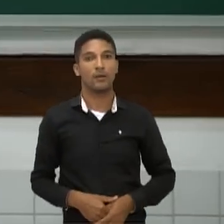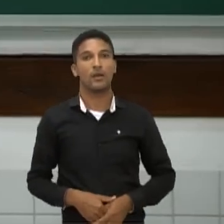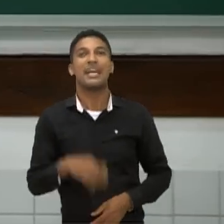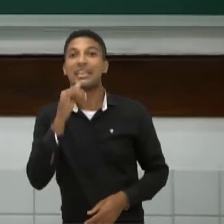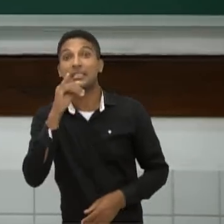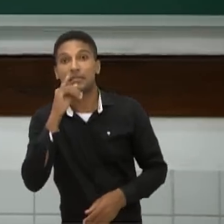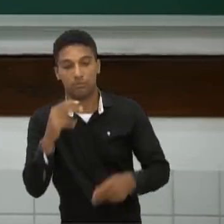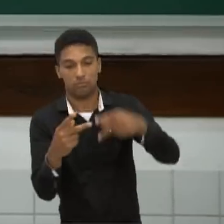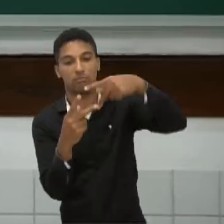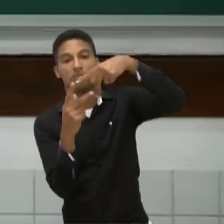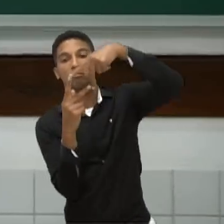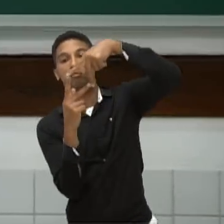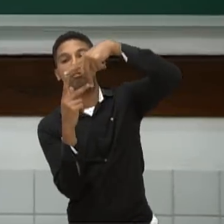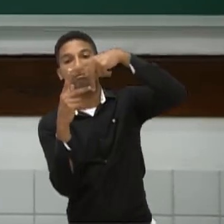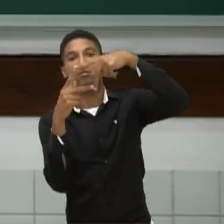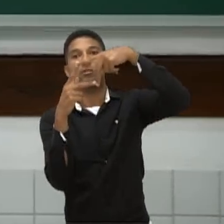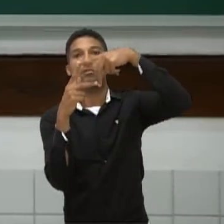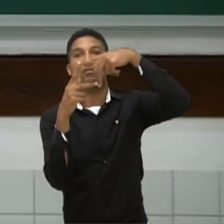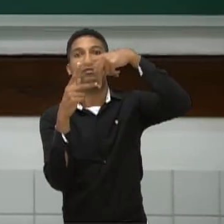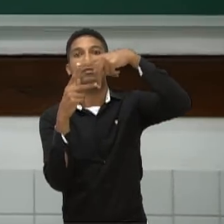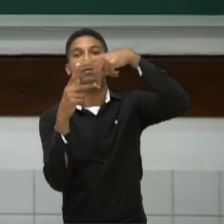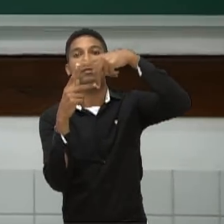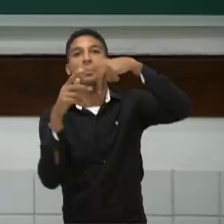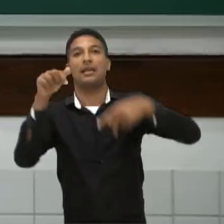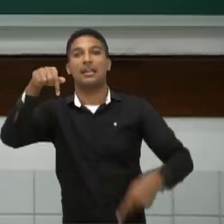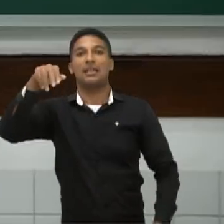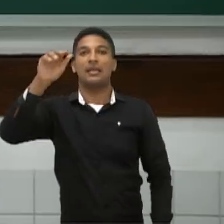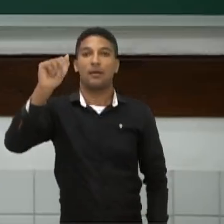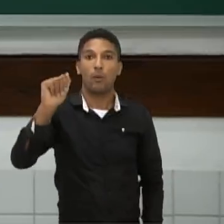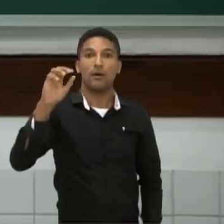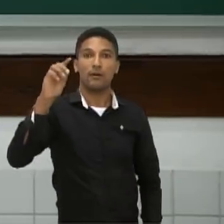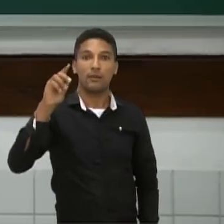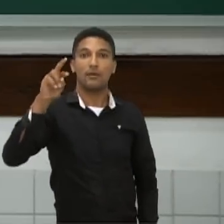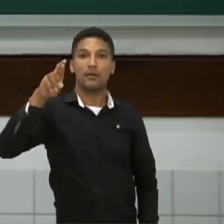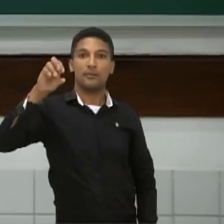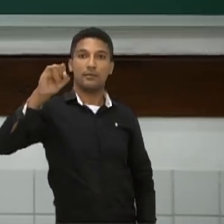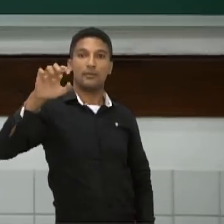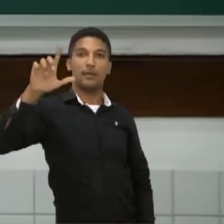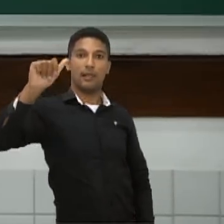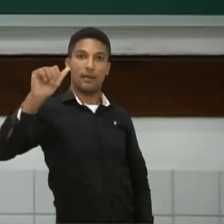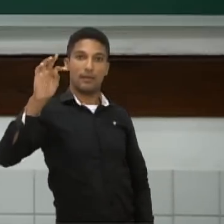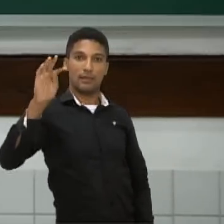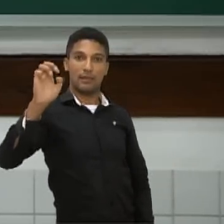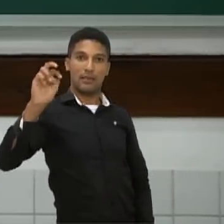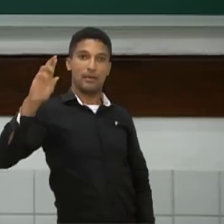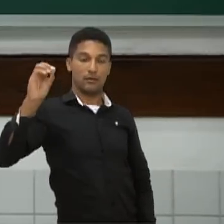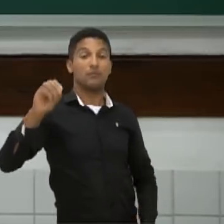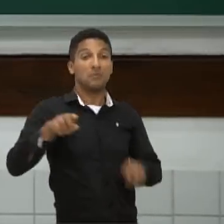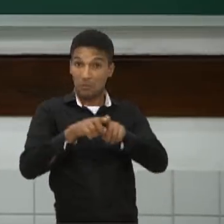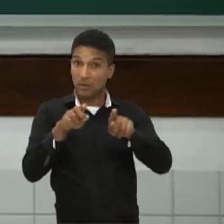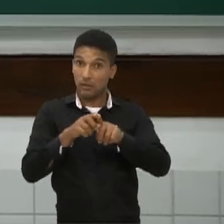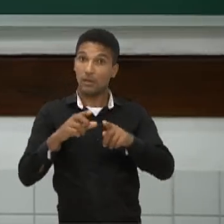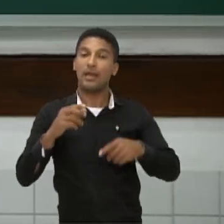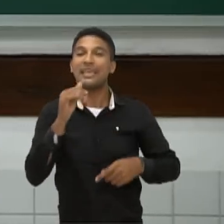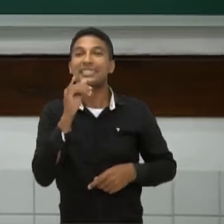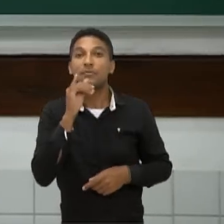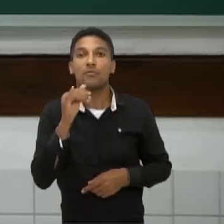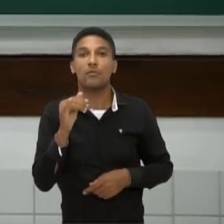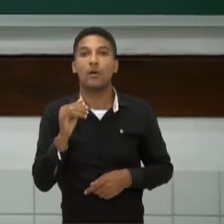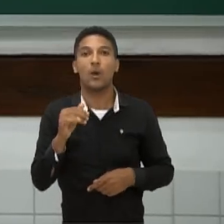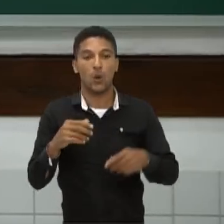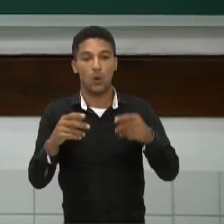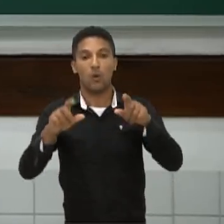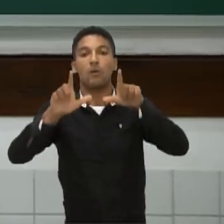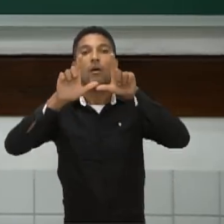4 ângulos, 4 vértices, tá? Então, essa é uma característica aí dos polígonos. E o triângulo também, ele é um polígono, mas a